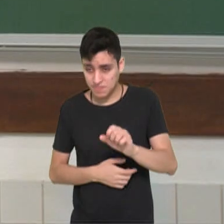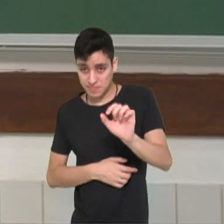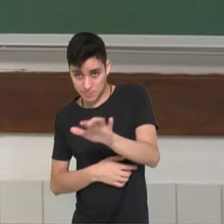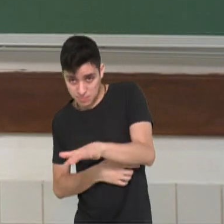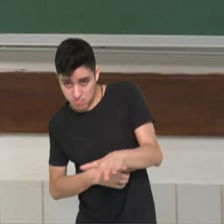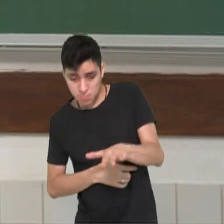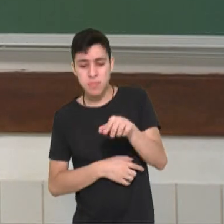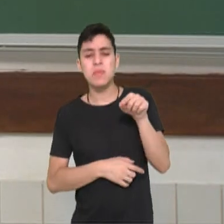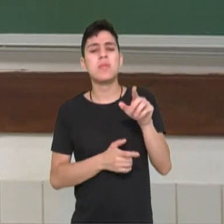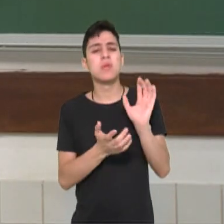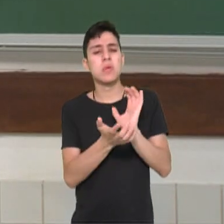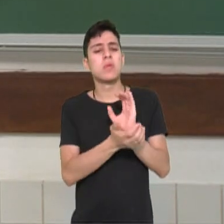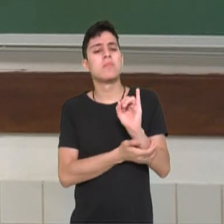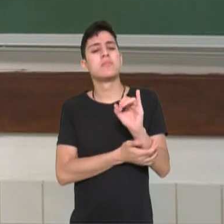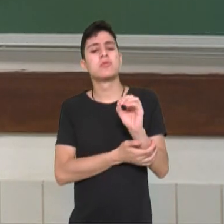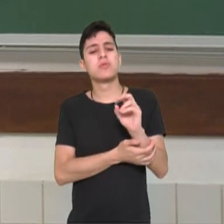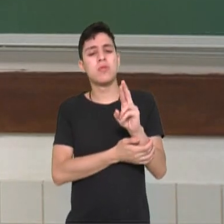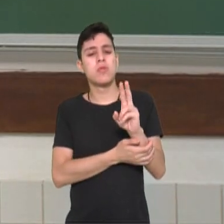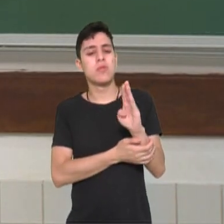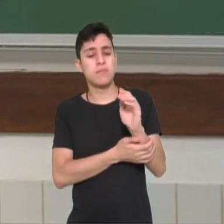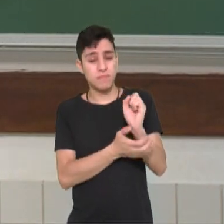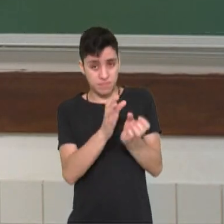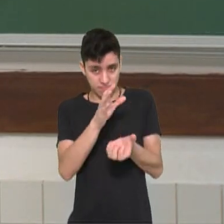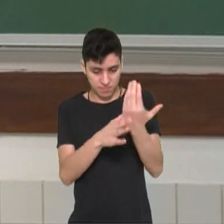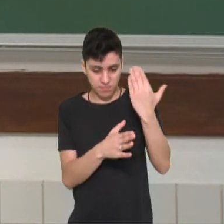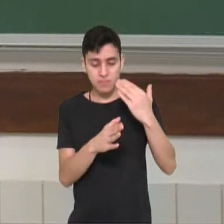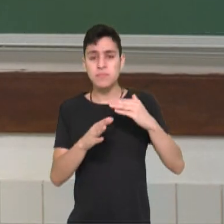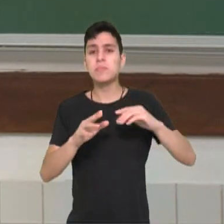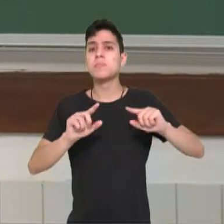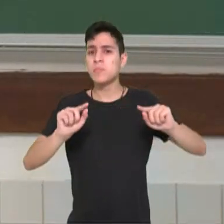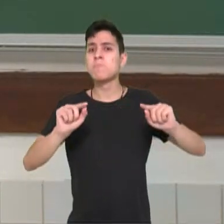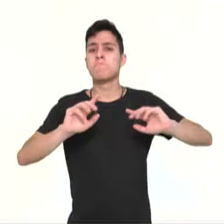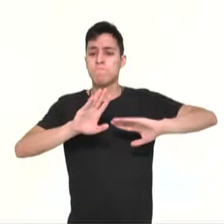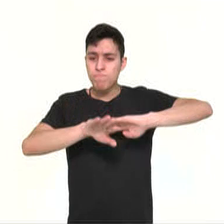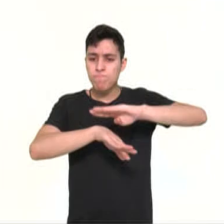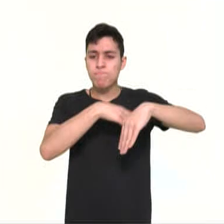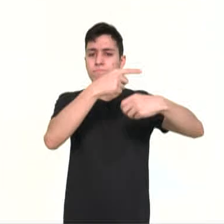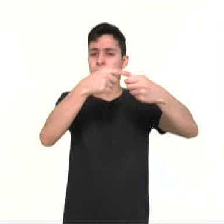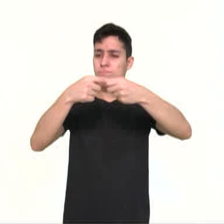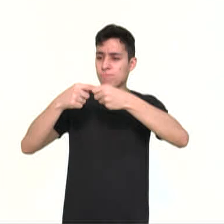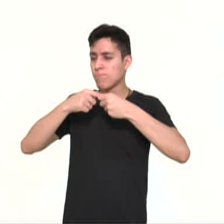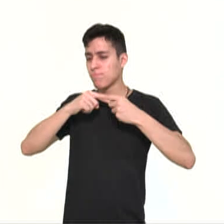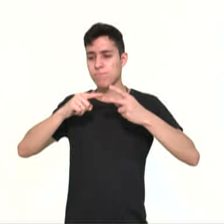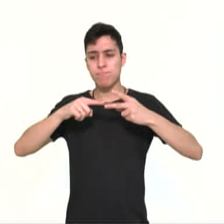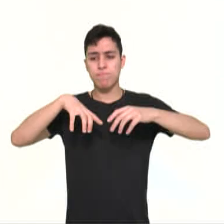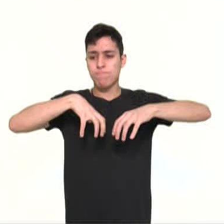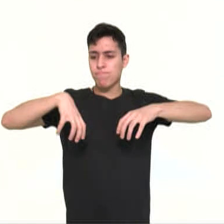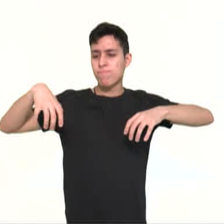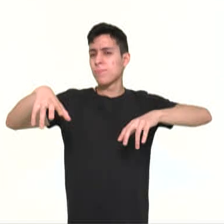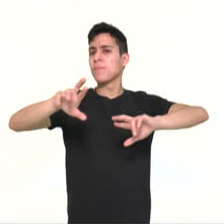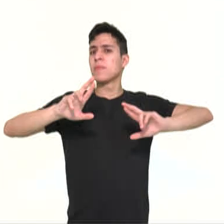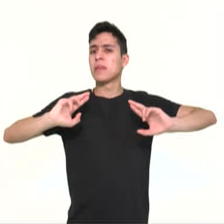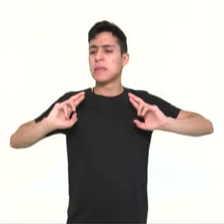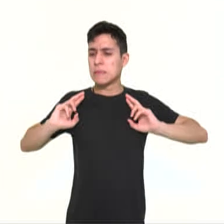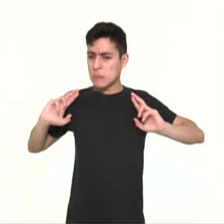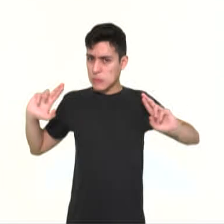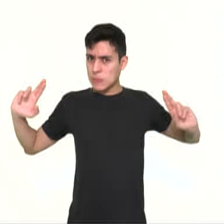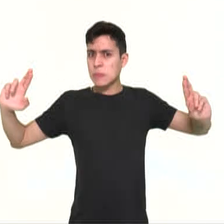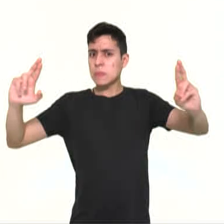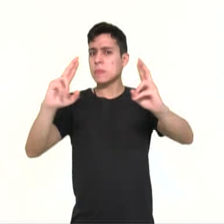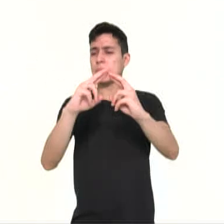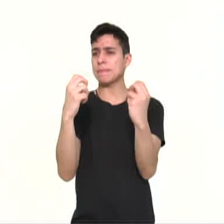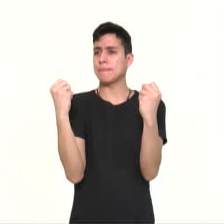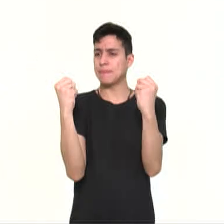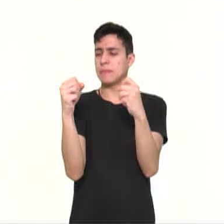se estabelecer, eles vão criar aldeias, cidades e reinos independentes. E também